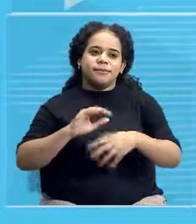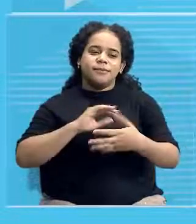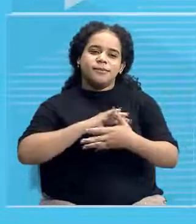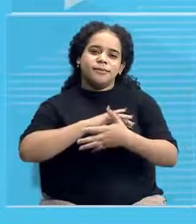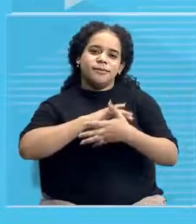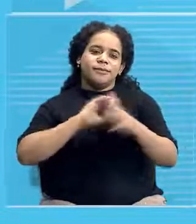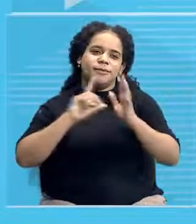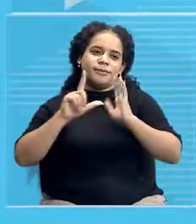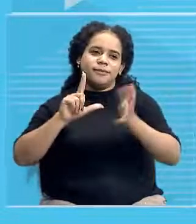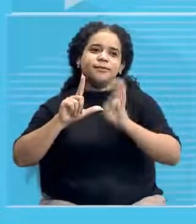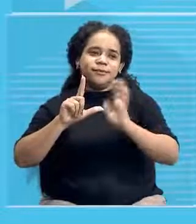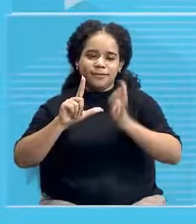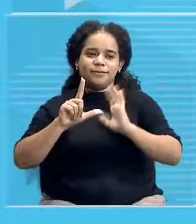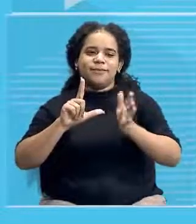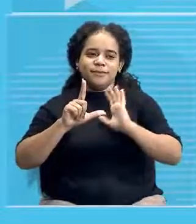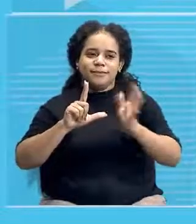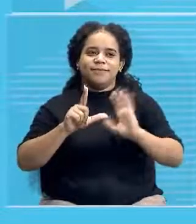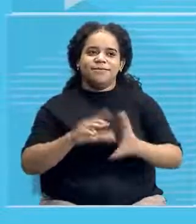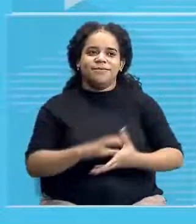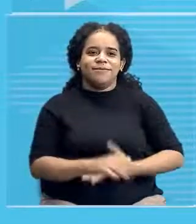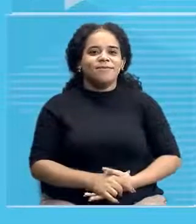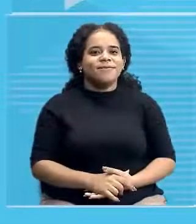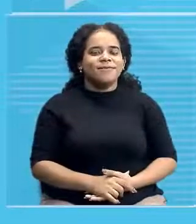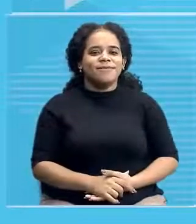Libras na Federal do Piauí.